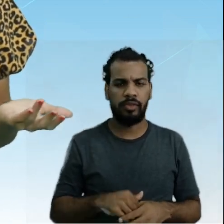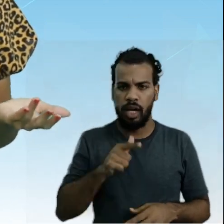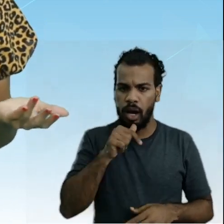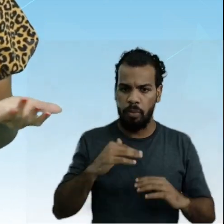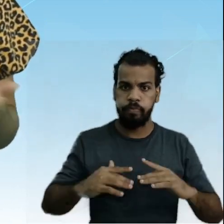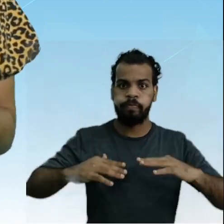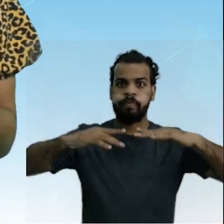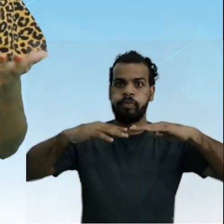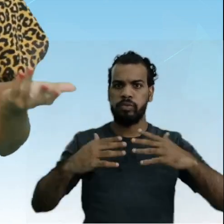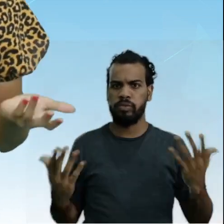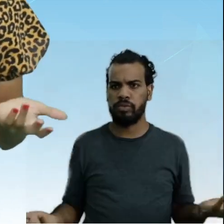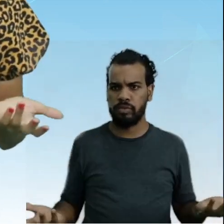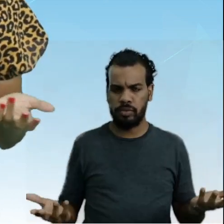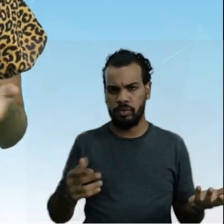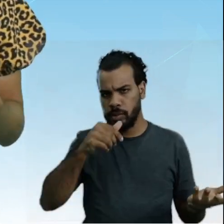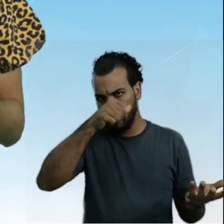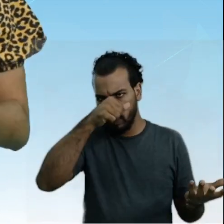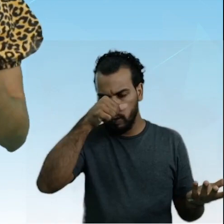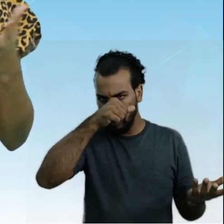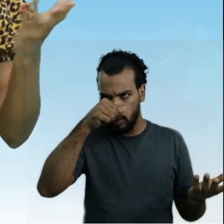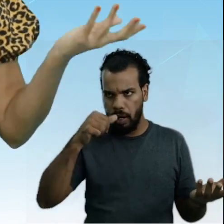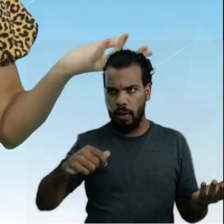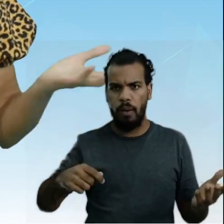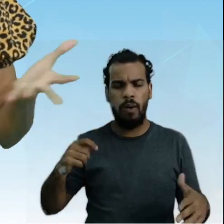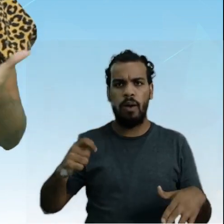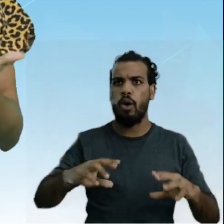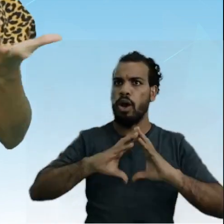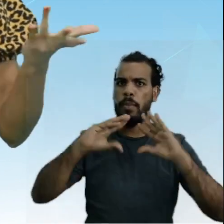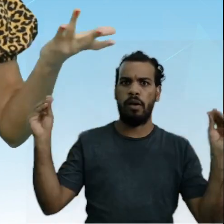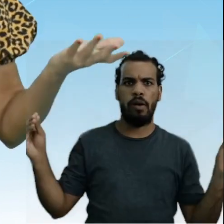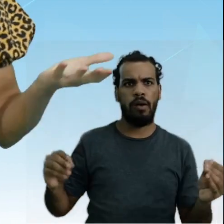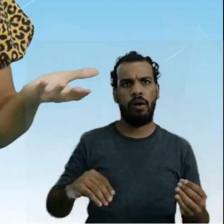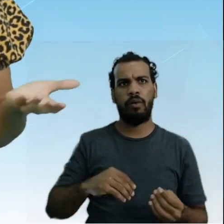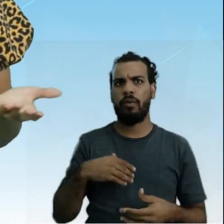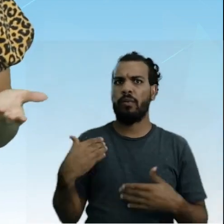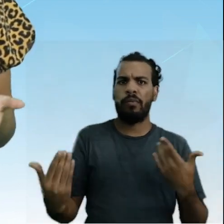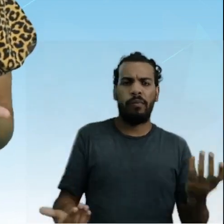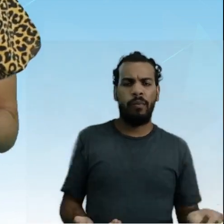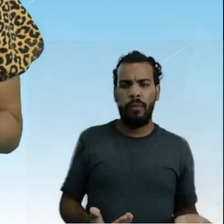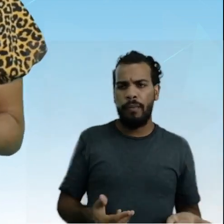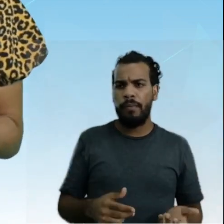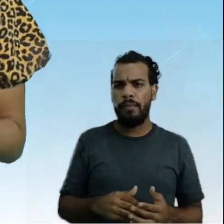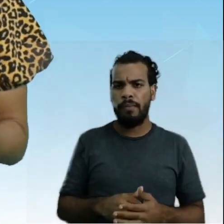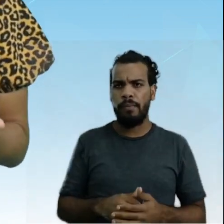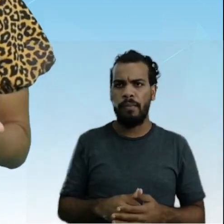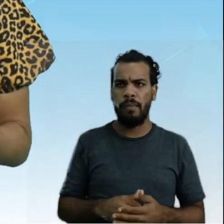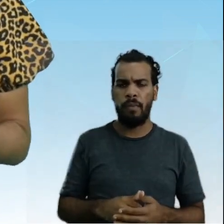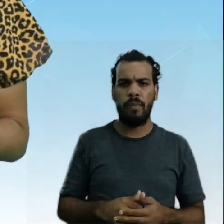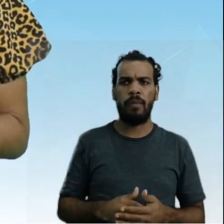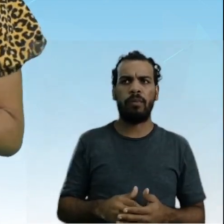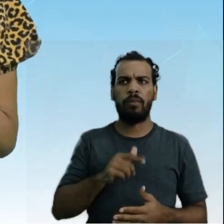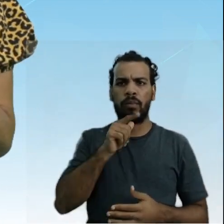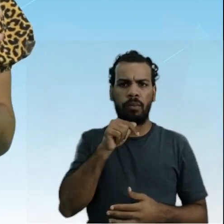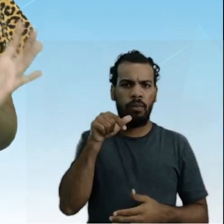água, o Bumba, meu boi, desapareceu, sumiu, enfim, nessa água,